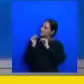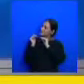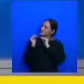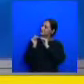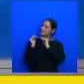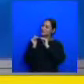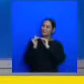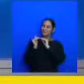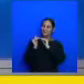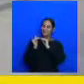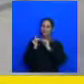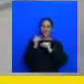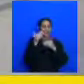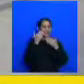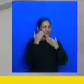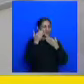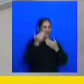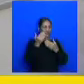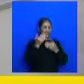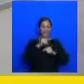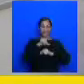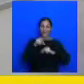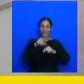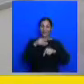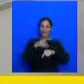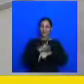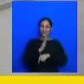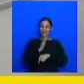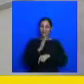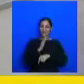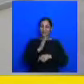Sim, confirmo. Obrigado. Sorteio validado.